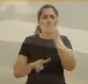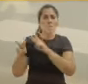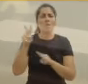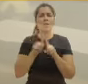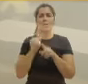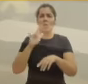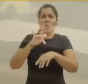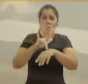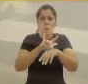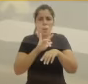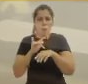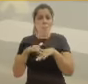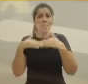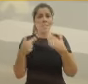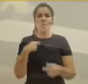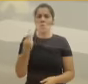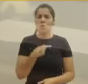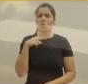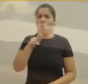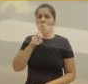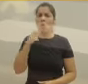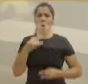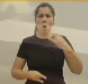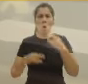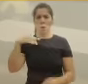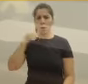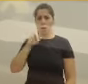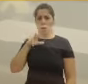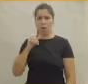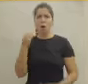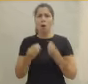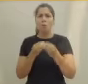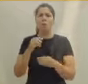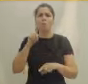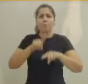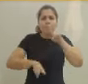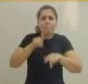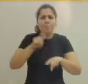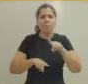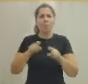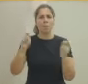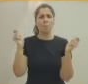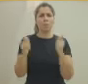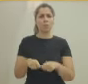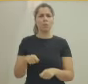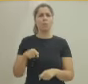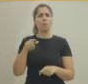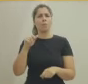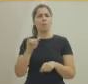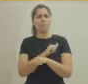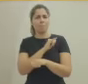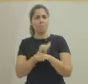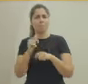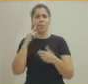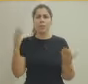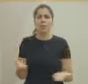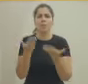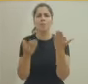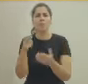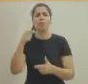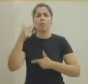autismo, como contato visual, o toque. Então, nós utilizamos a robô Mária como um